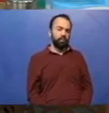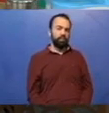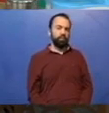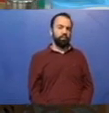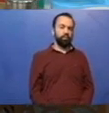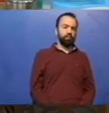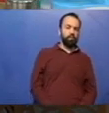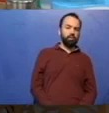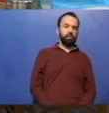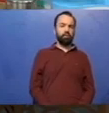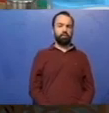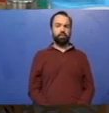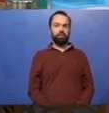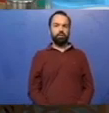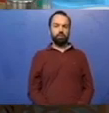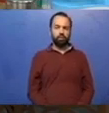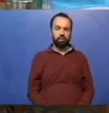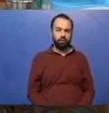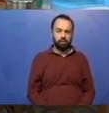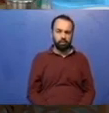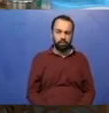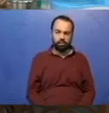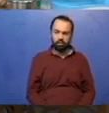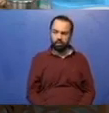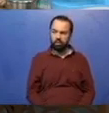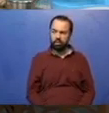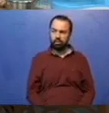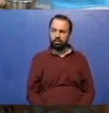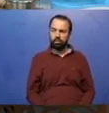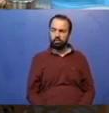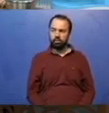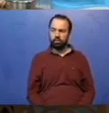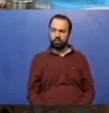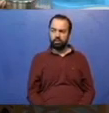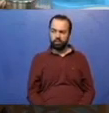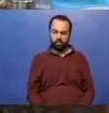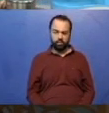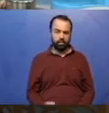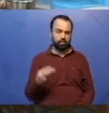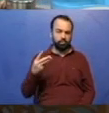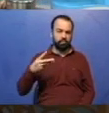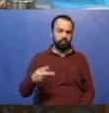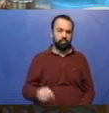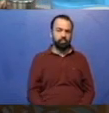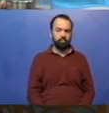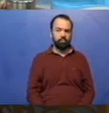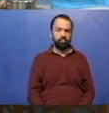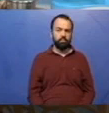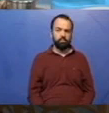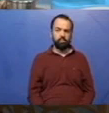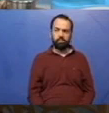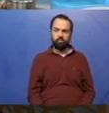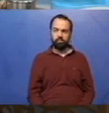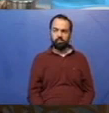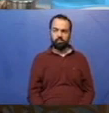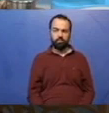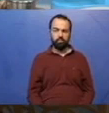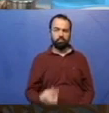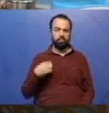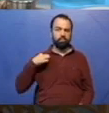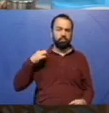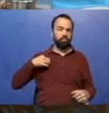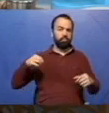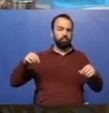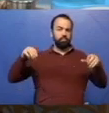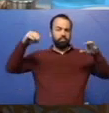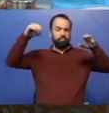dar pause, faz com calma, ok? O exercício 3. Tem roupas no